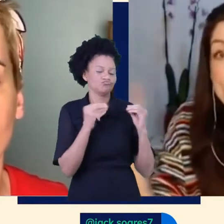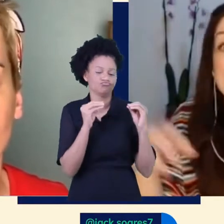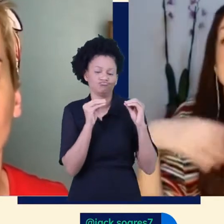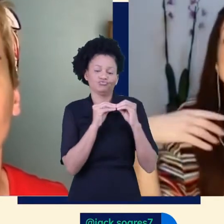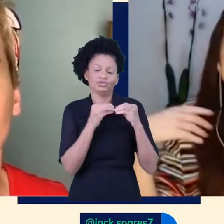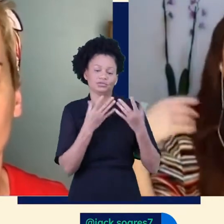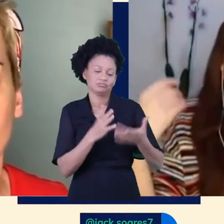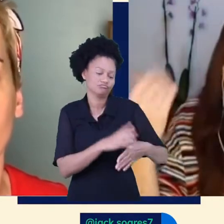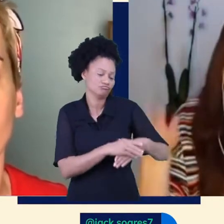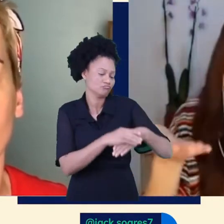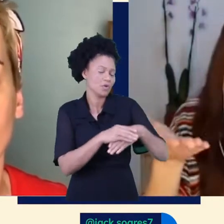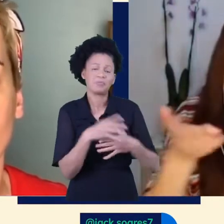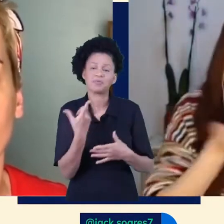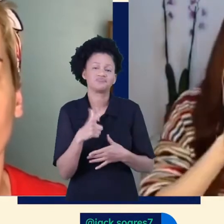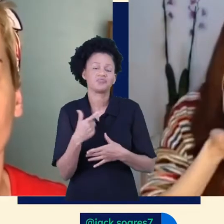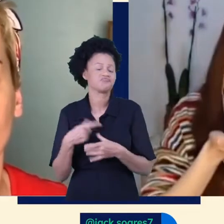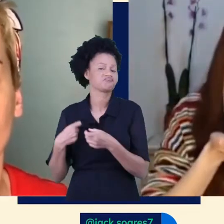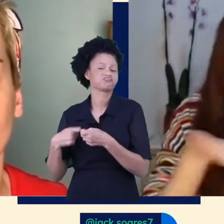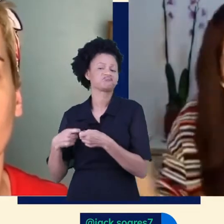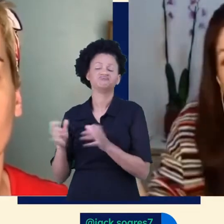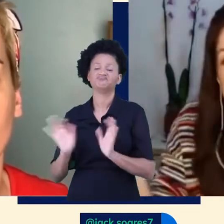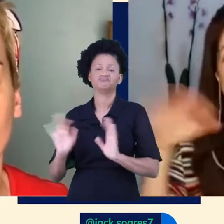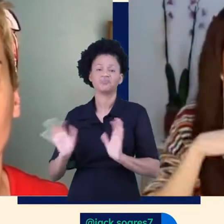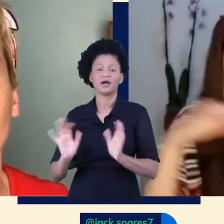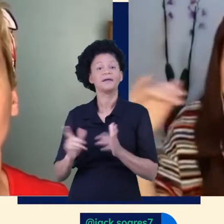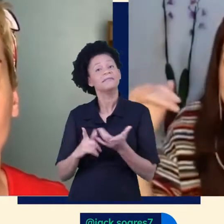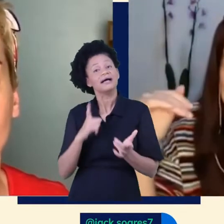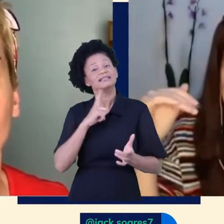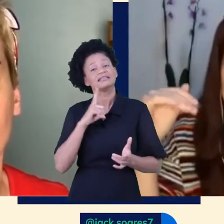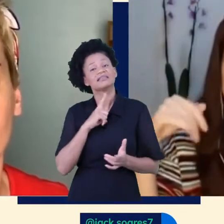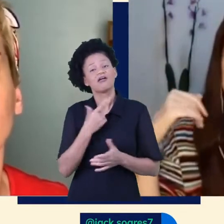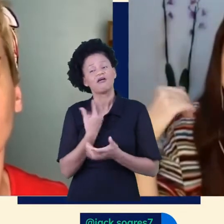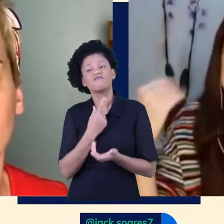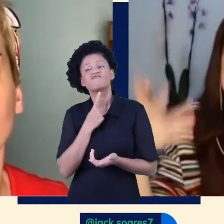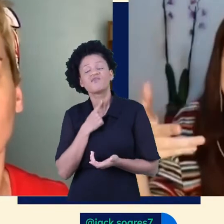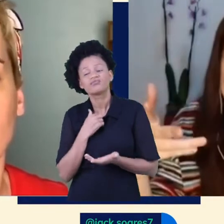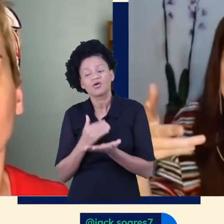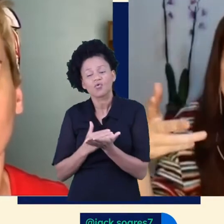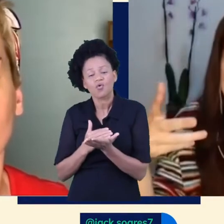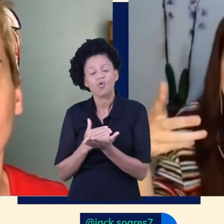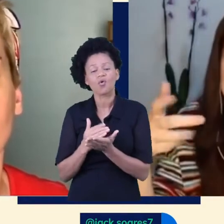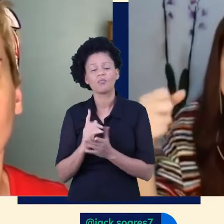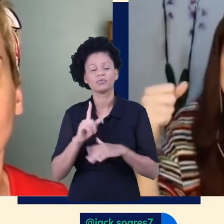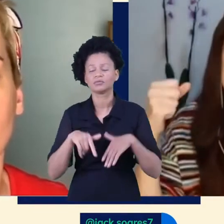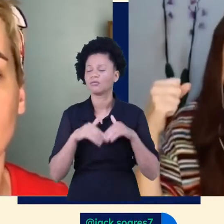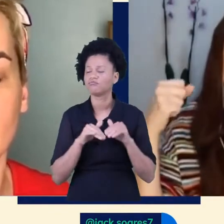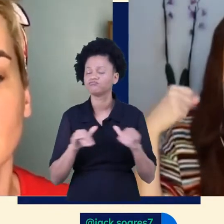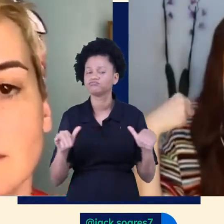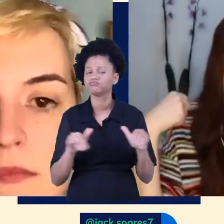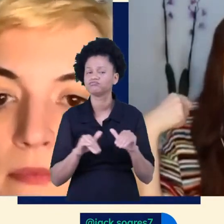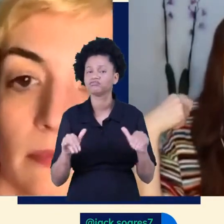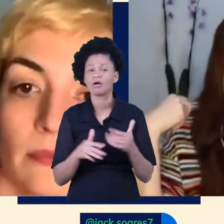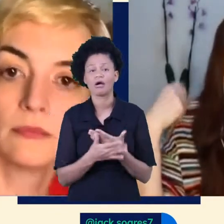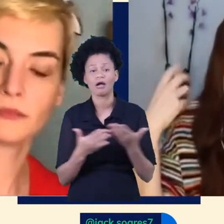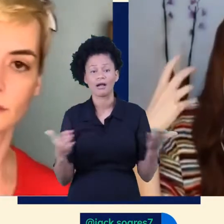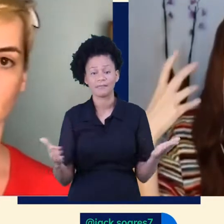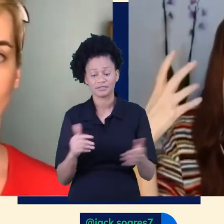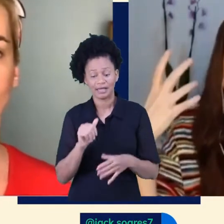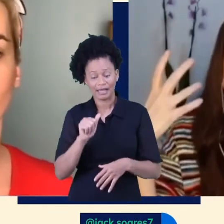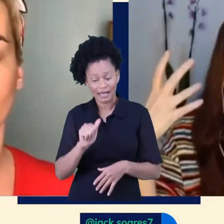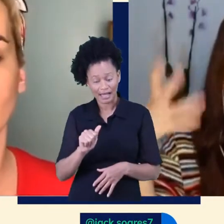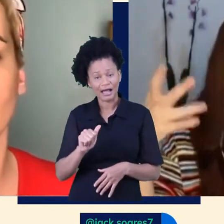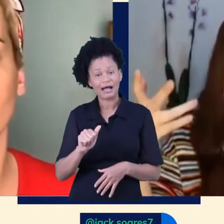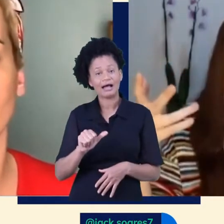sexual. E pode ser que tenha vontade só no começo e depois fique super tranquilão. Então, as pessoas assexuais,